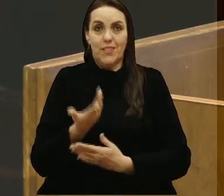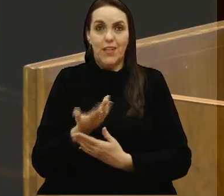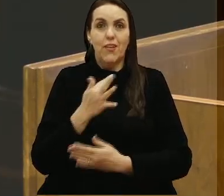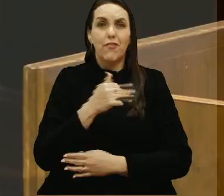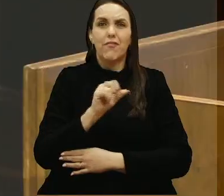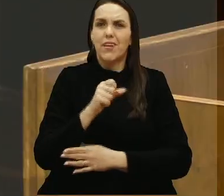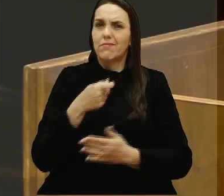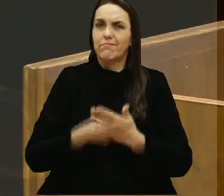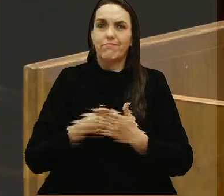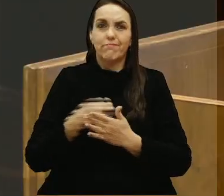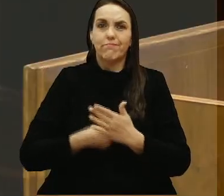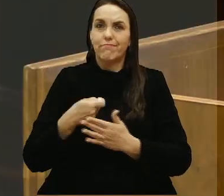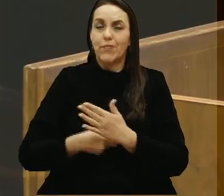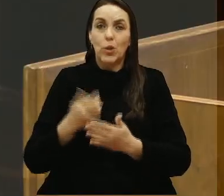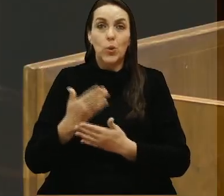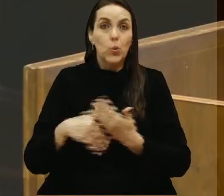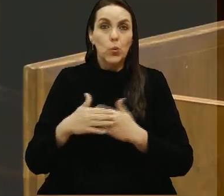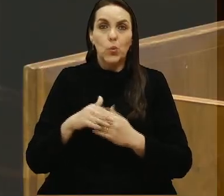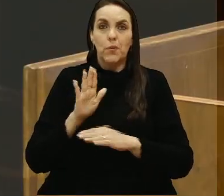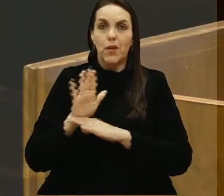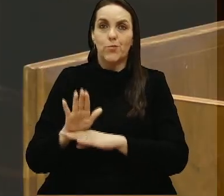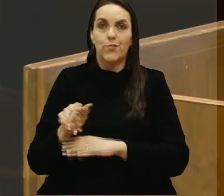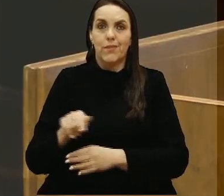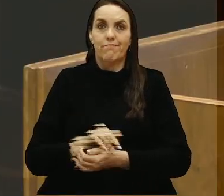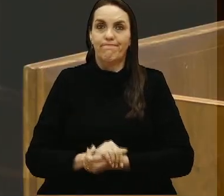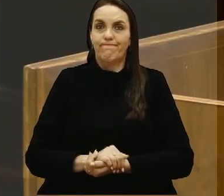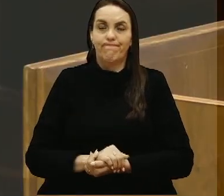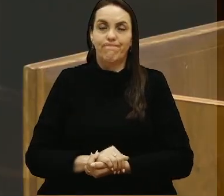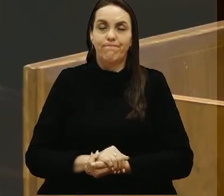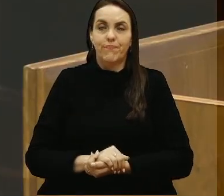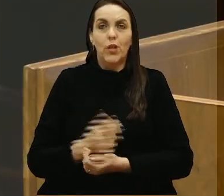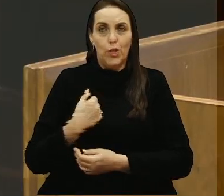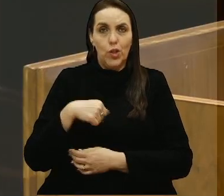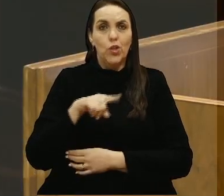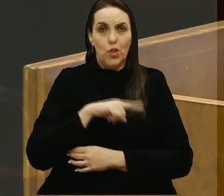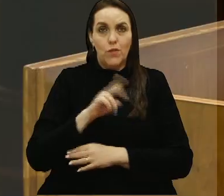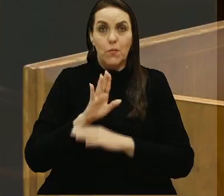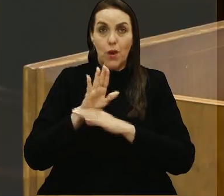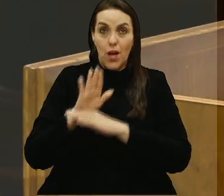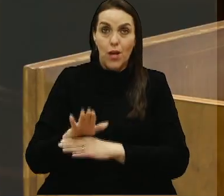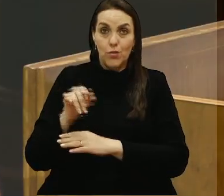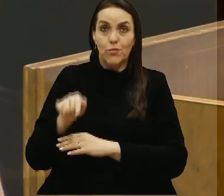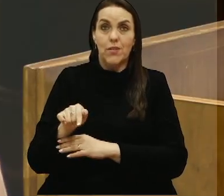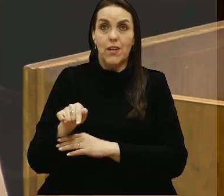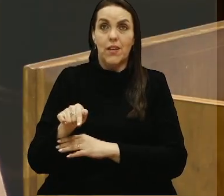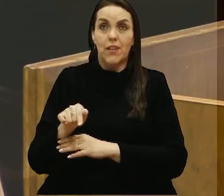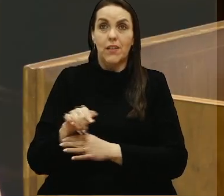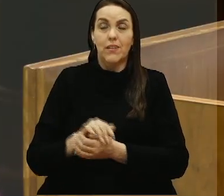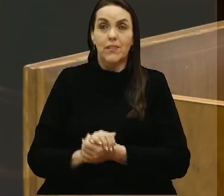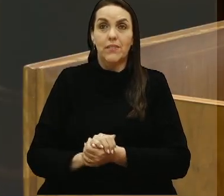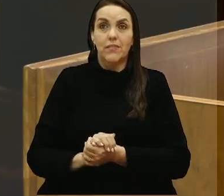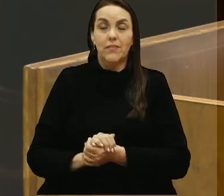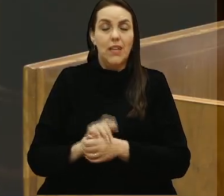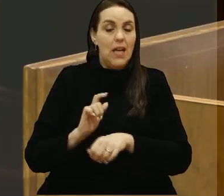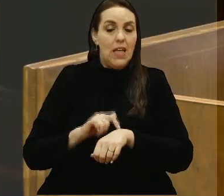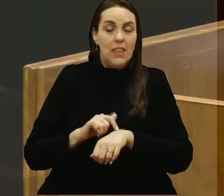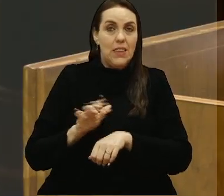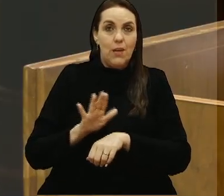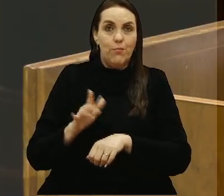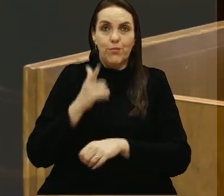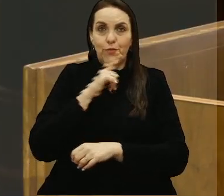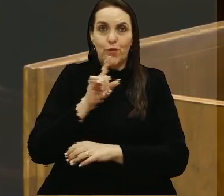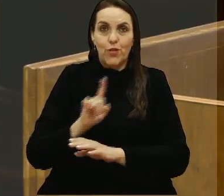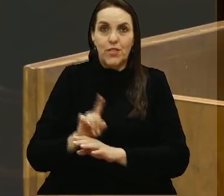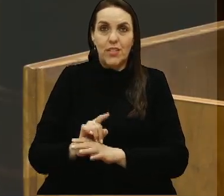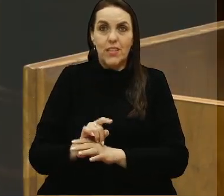de tudo para tentar ajudar ele. Nós vamos ajudá-lo. Não vou conseguir conceder porque não está sem tempo agora, a verdade. Nós